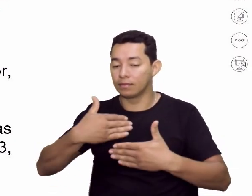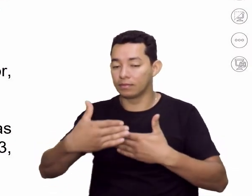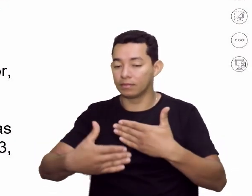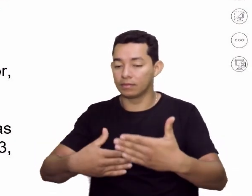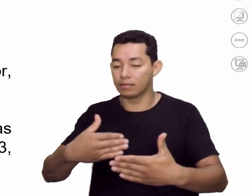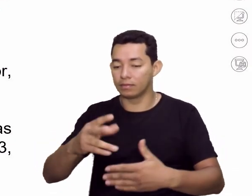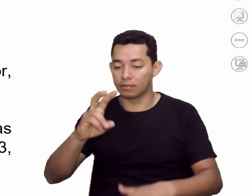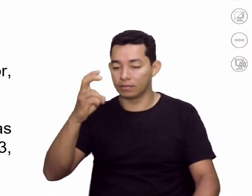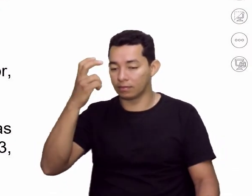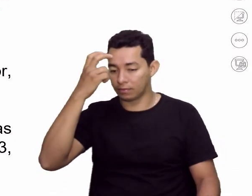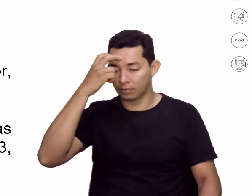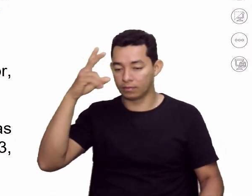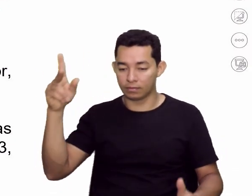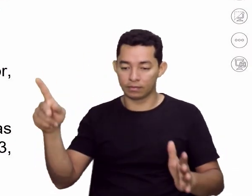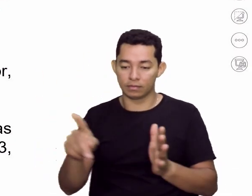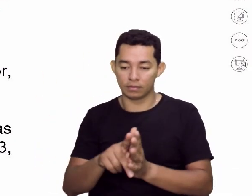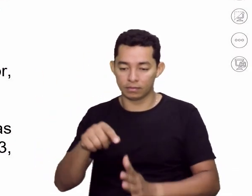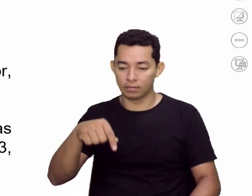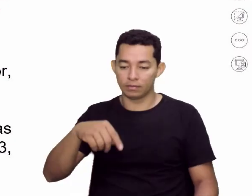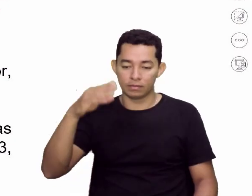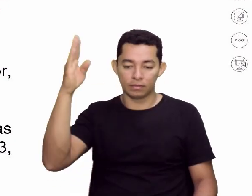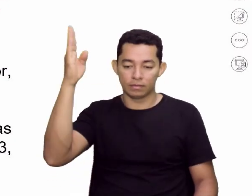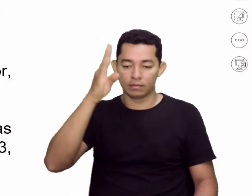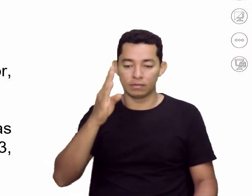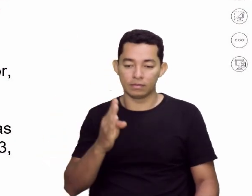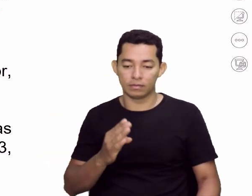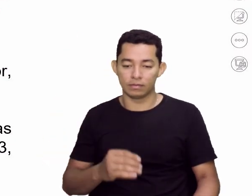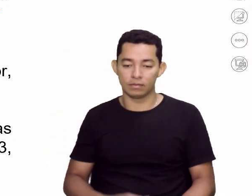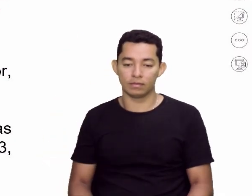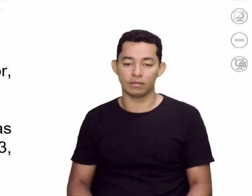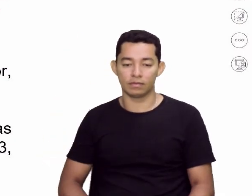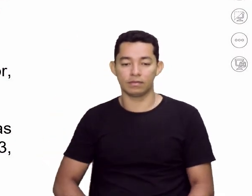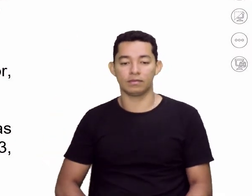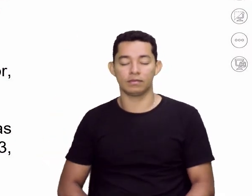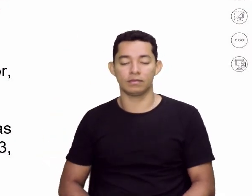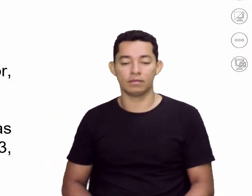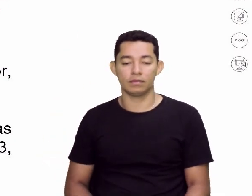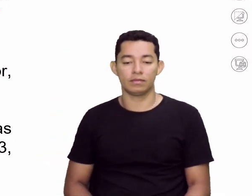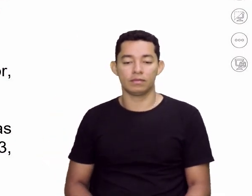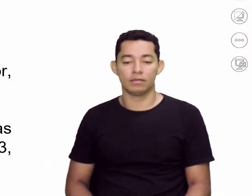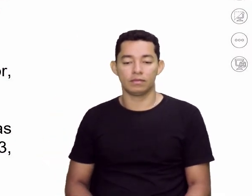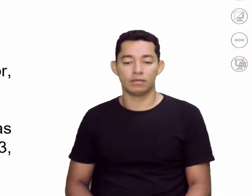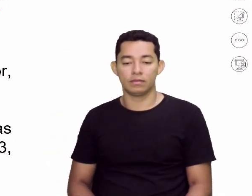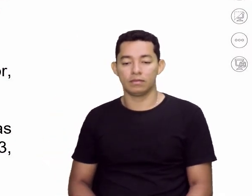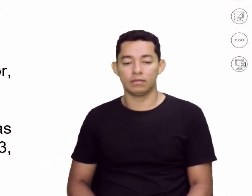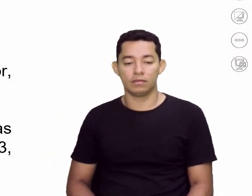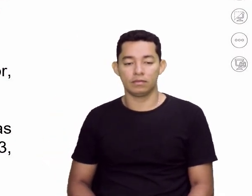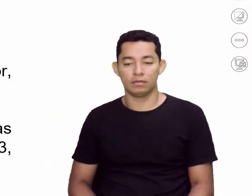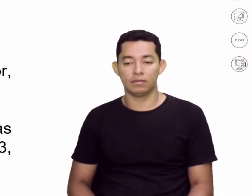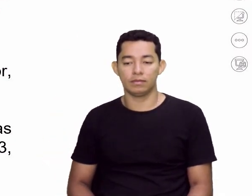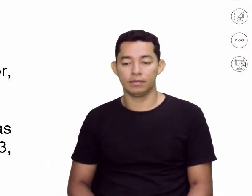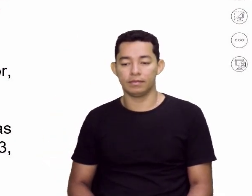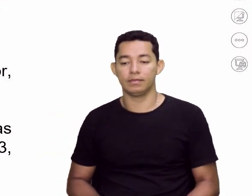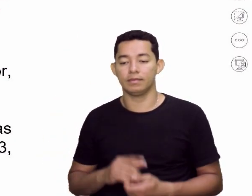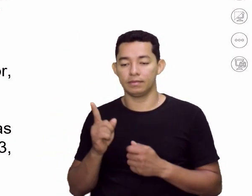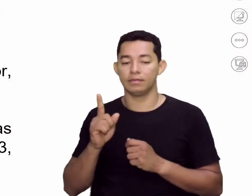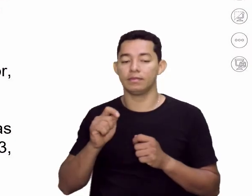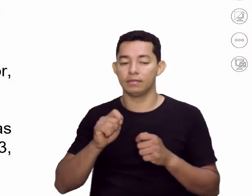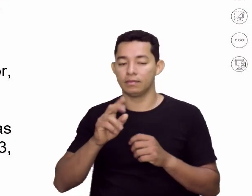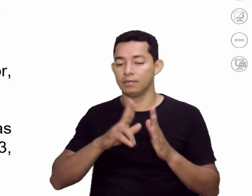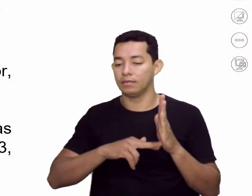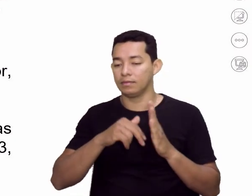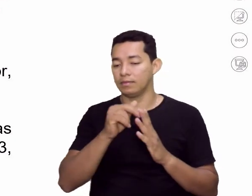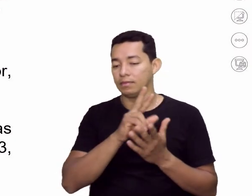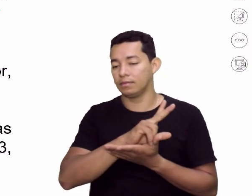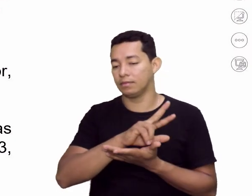desenvolvimento da cultura desse tipo de arte no Brasil, tá? Segal pintou diversos